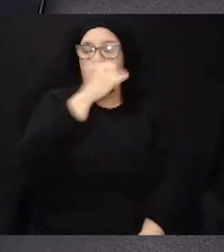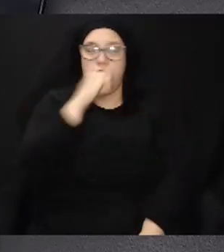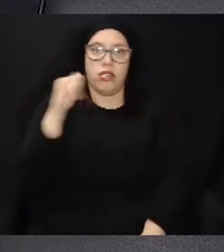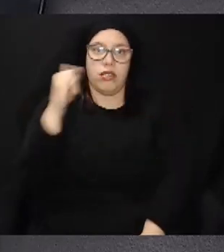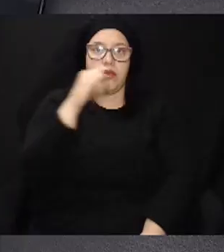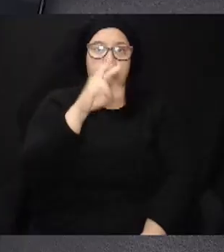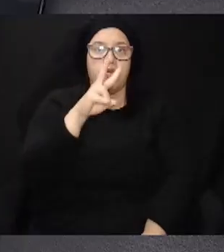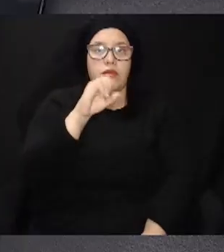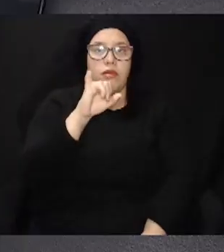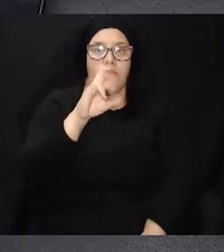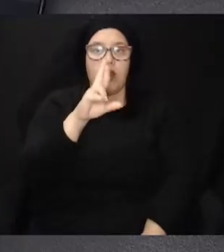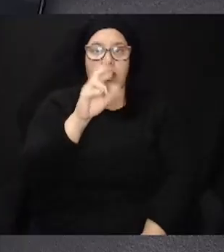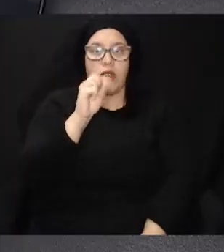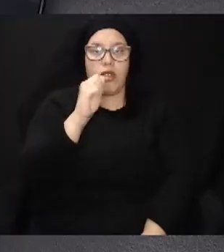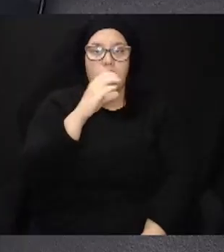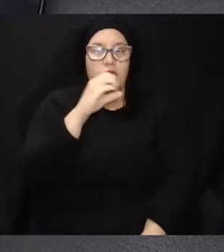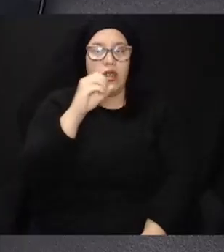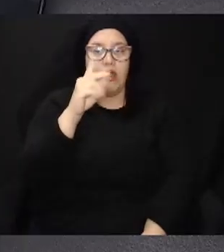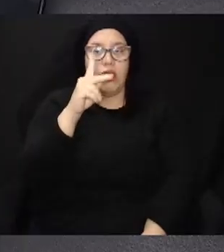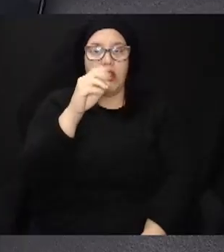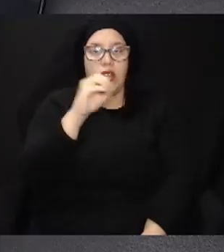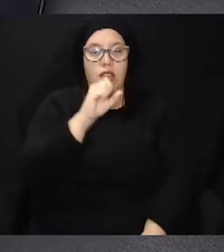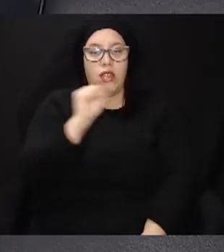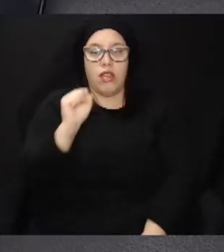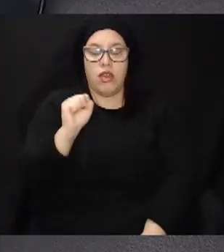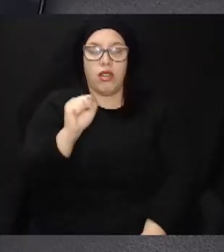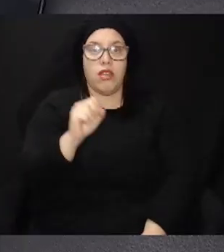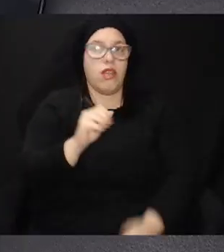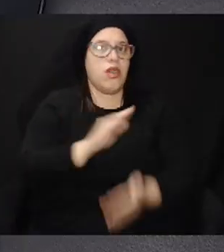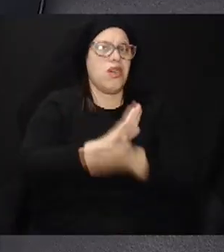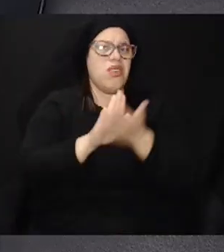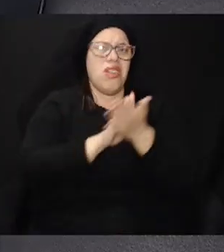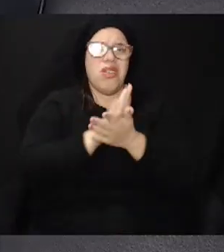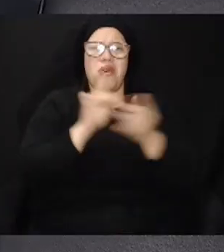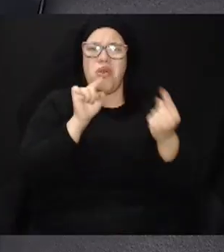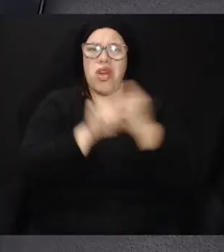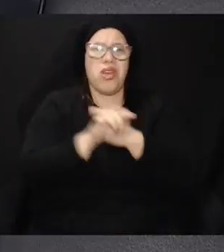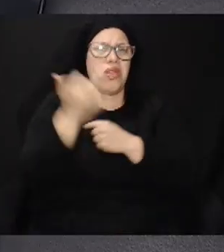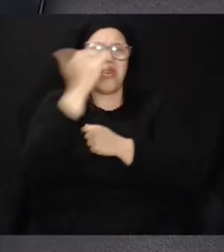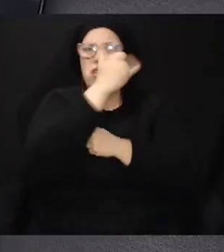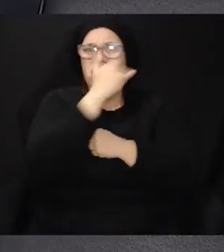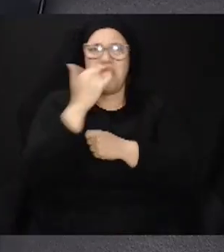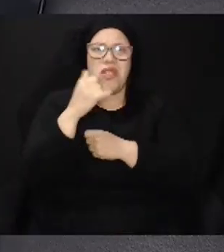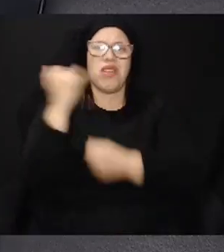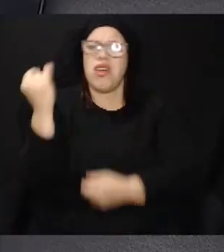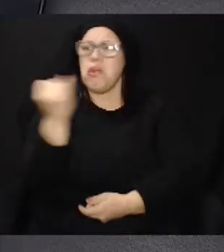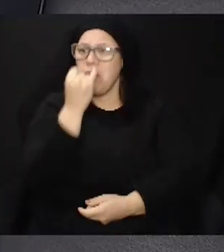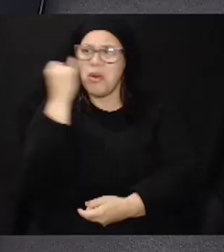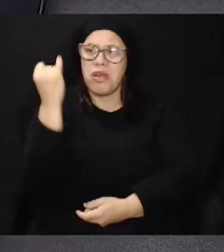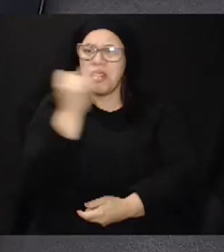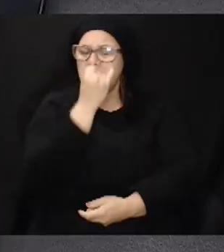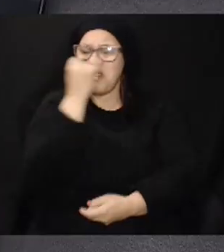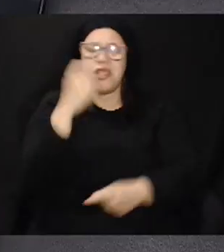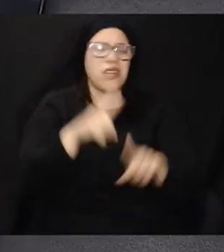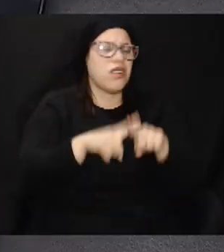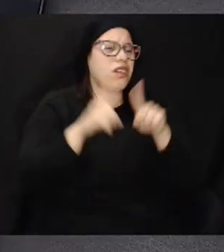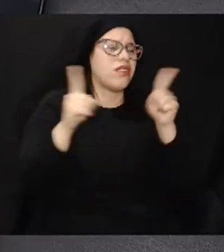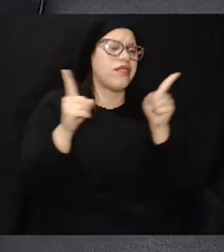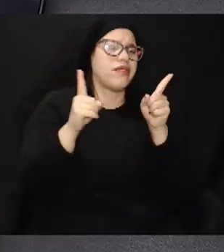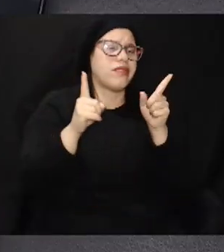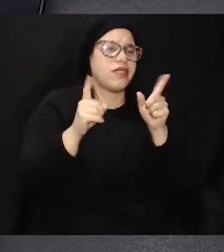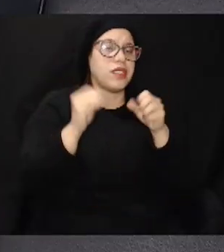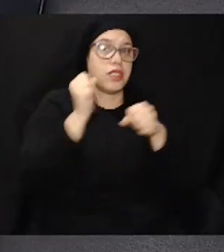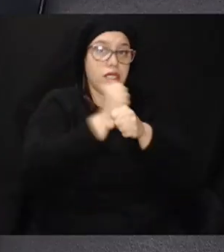no caso da ampliação, e nós não estamos falando nada contra o aeroporto é importantíssimo. Mas no caso da construção do aeroporto